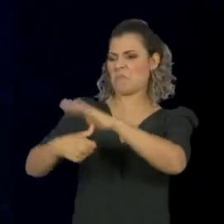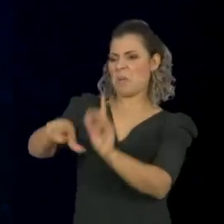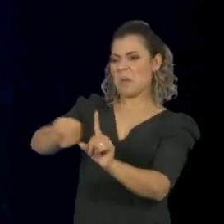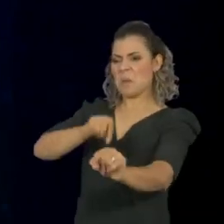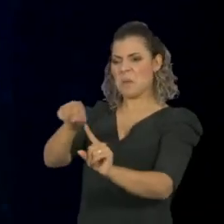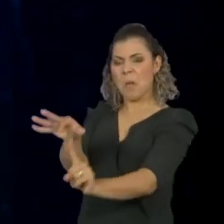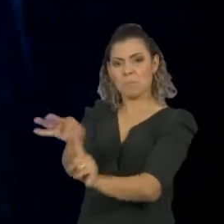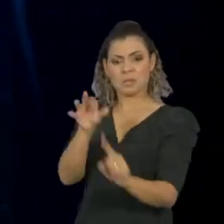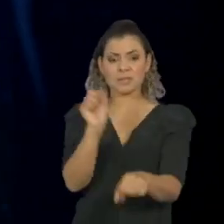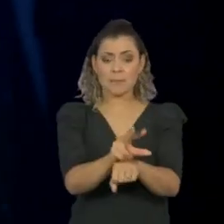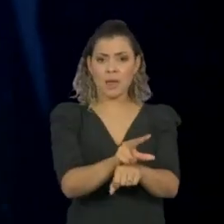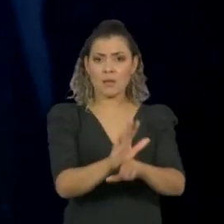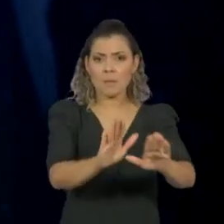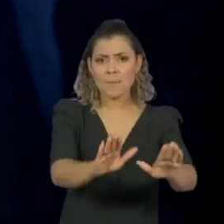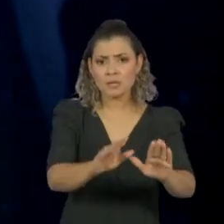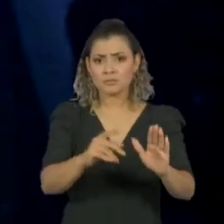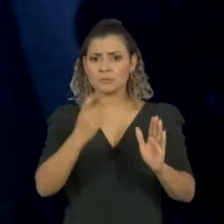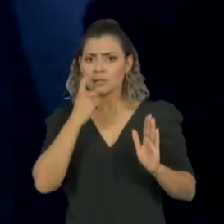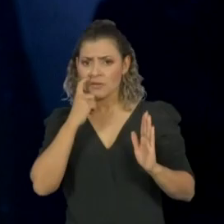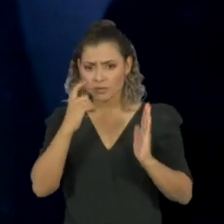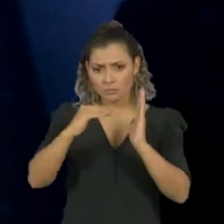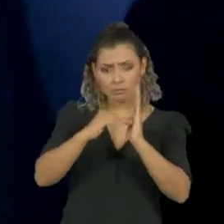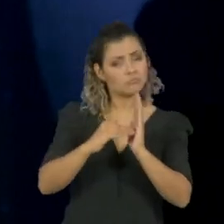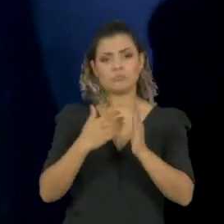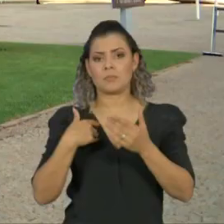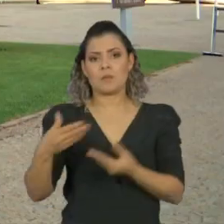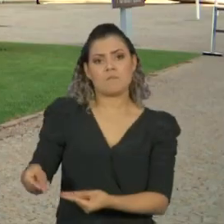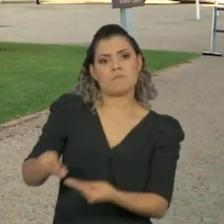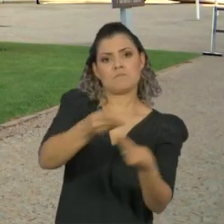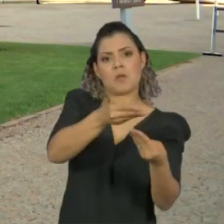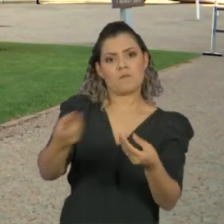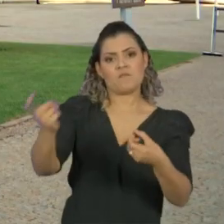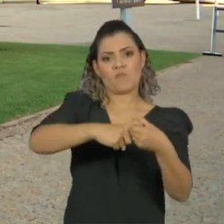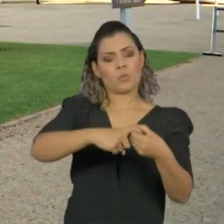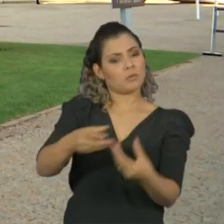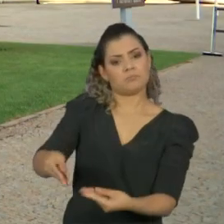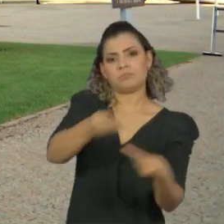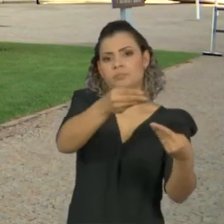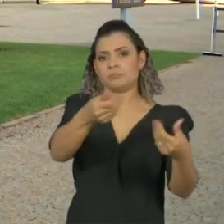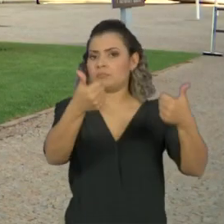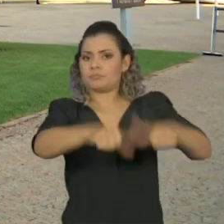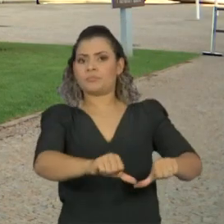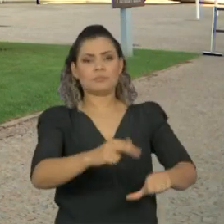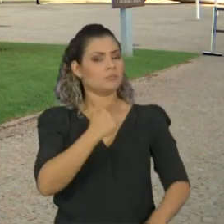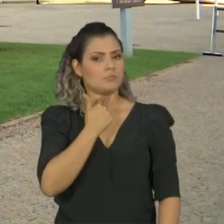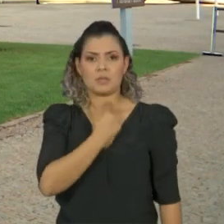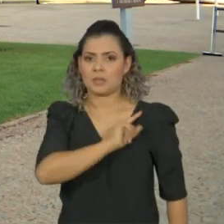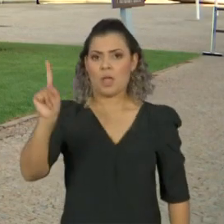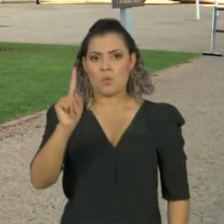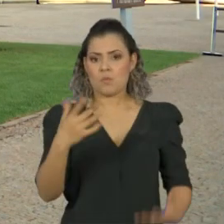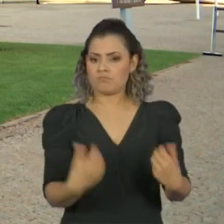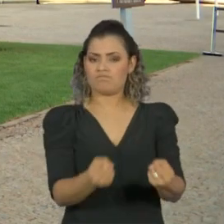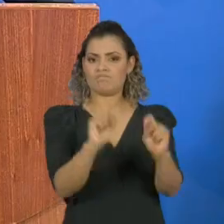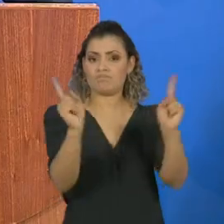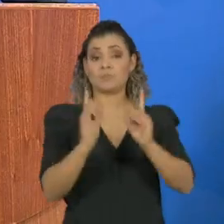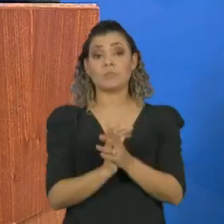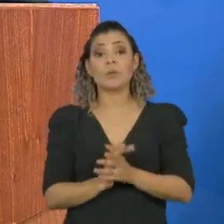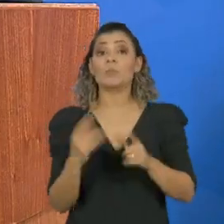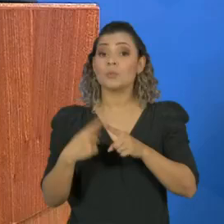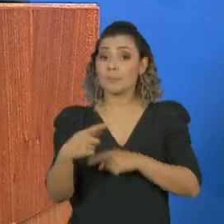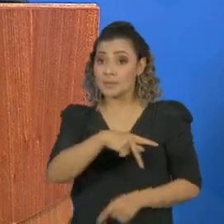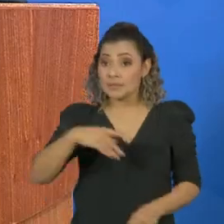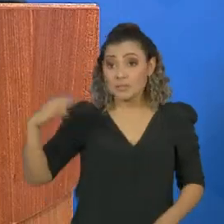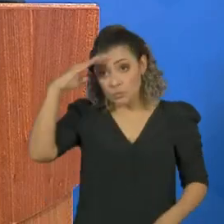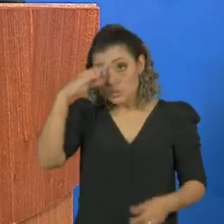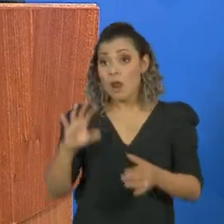davi alcolumbre tinha devolvido à mp ao palácio do planalto a decisão de revogar a medida provisória foi tomada